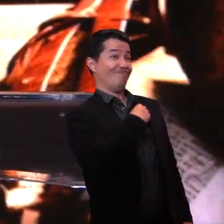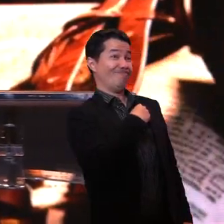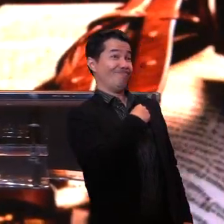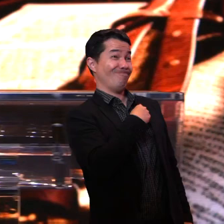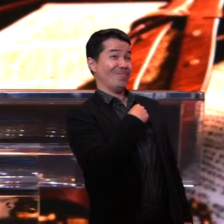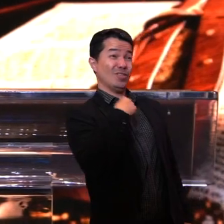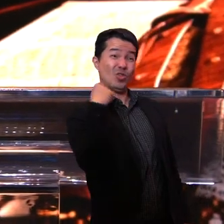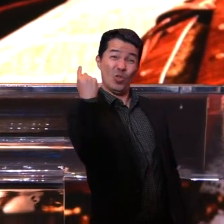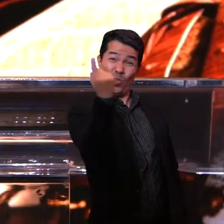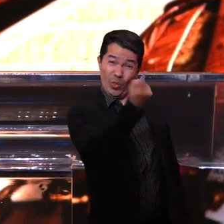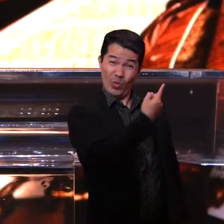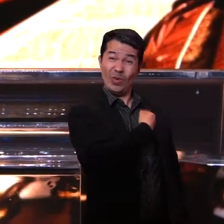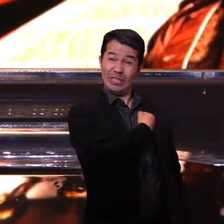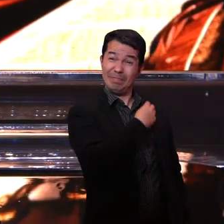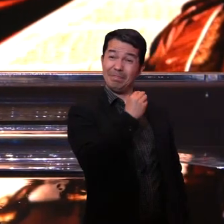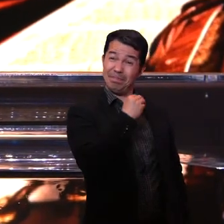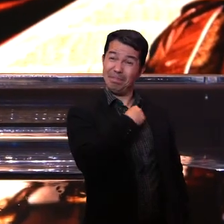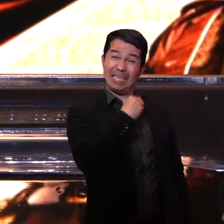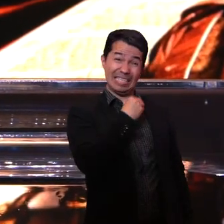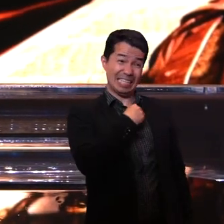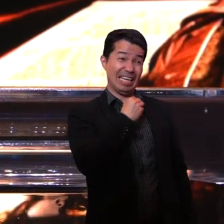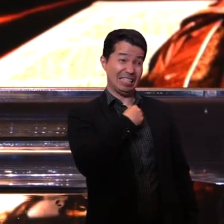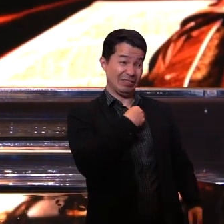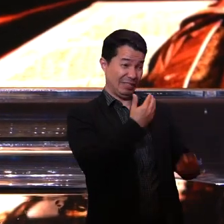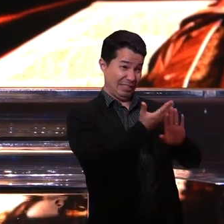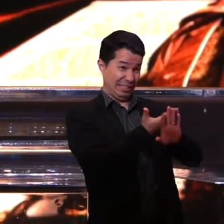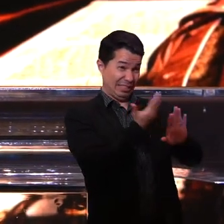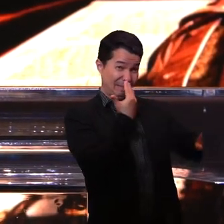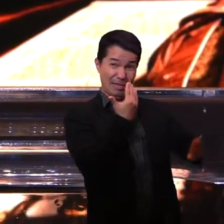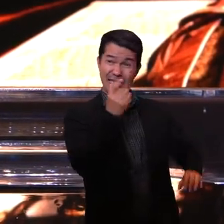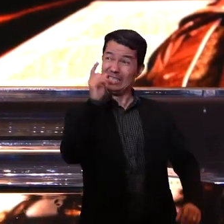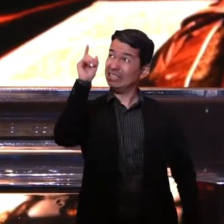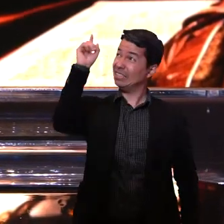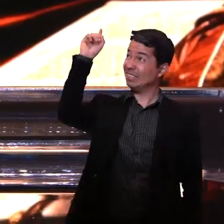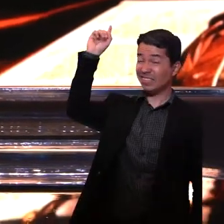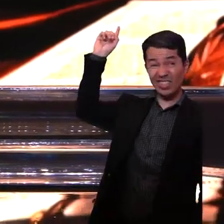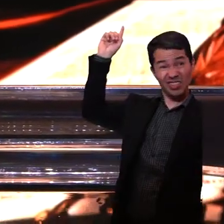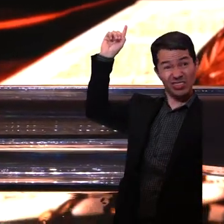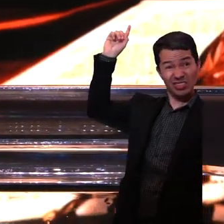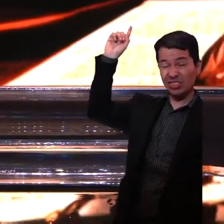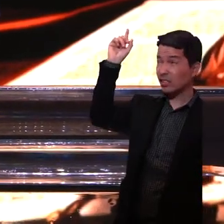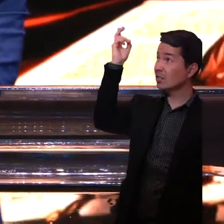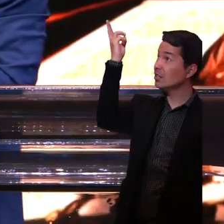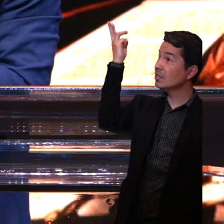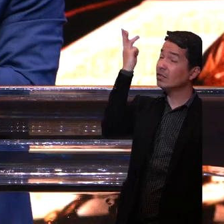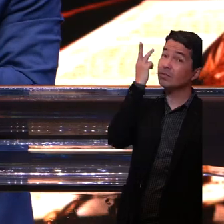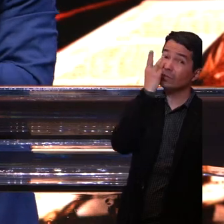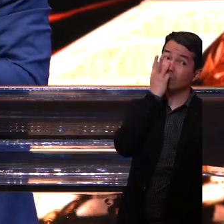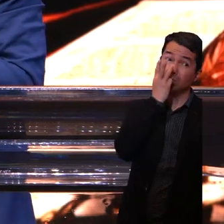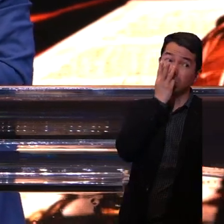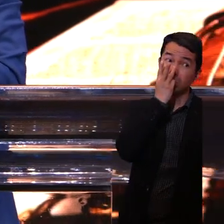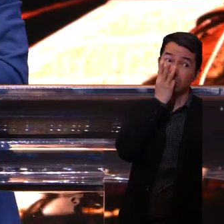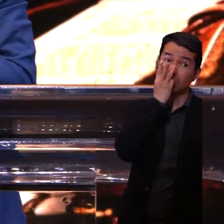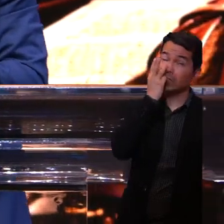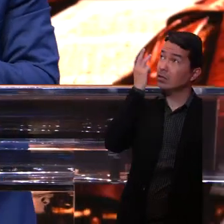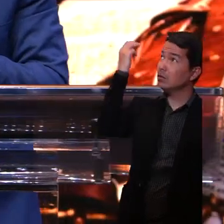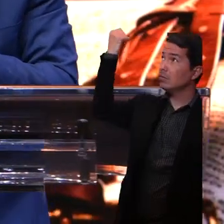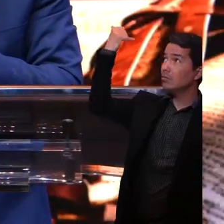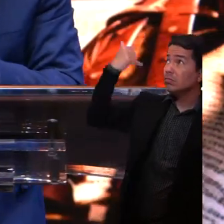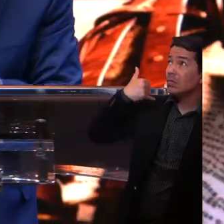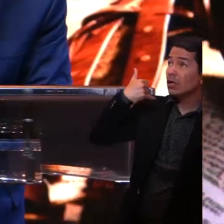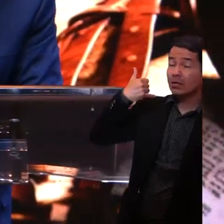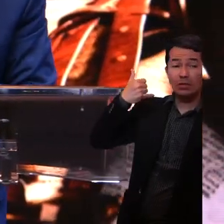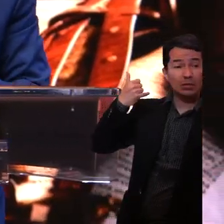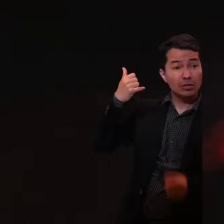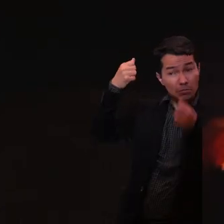E por isso estamos separados de Deus. Isaías está falando da minha e da sua condição.